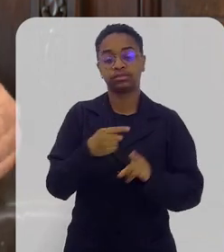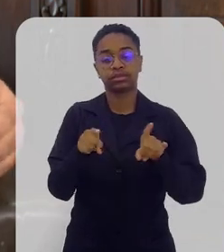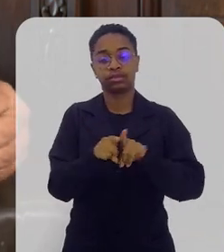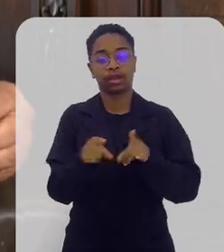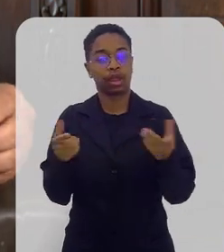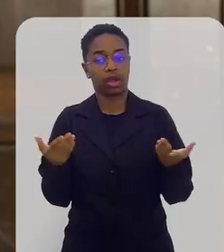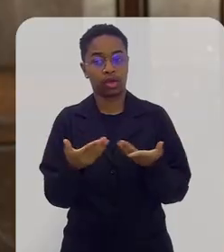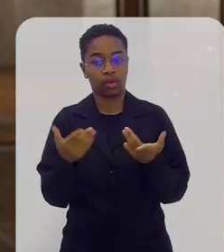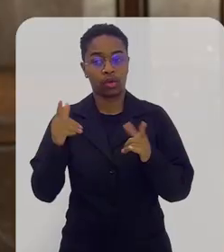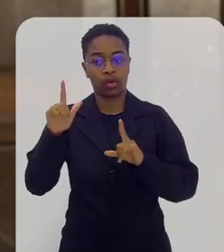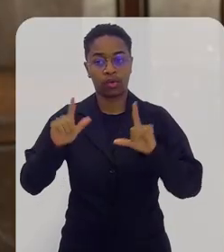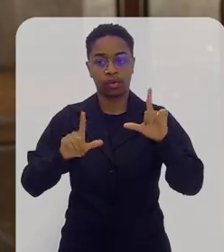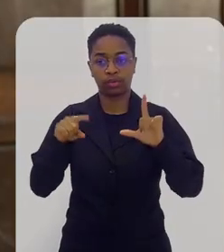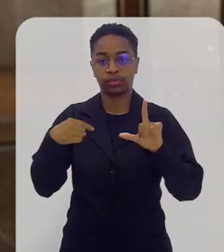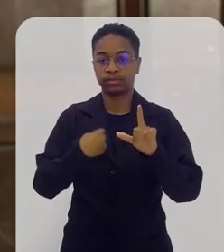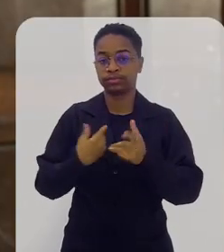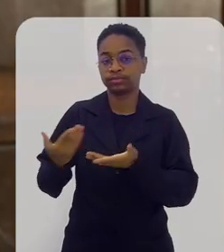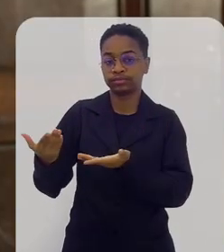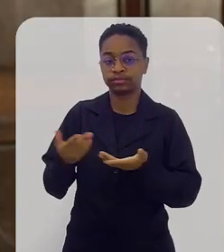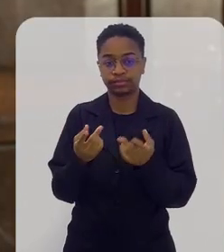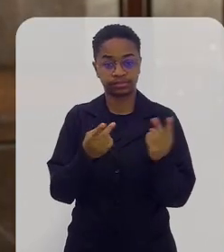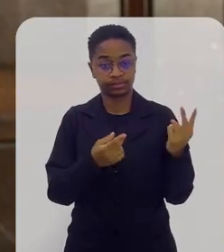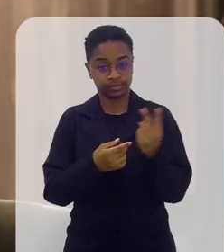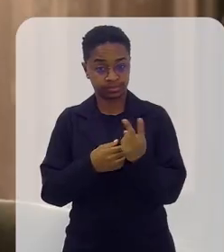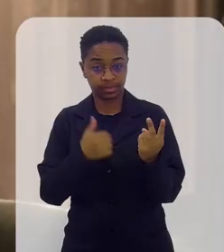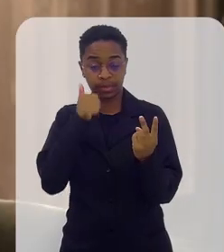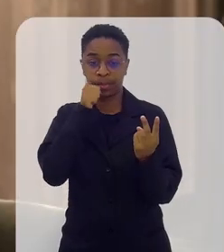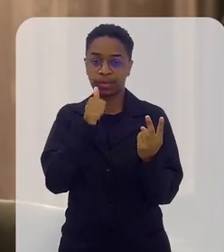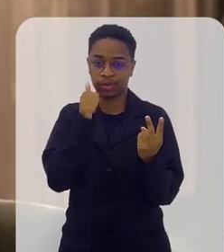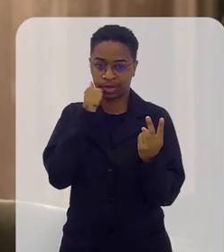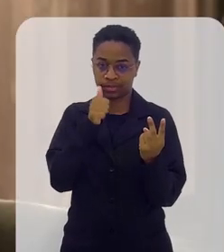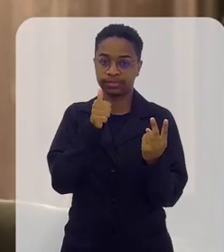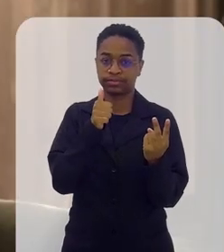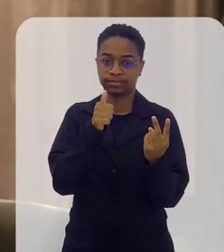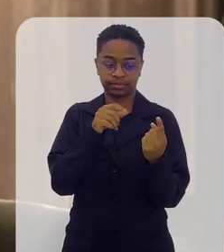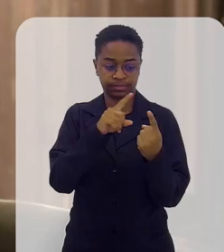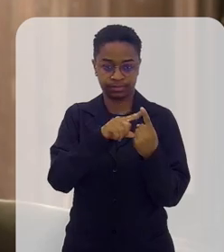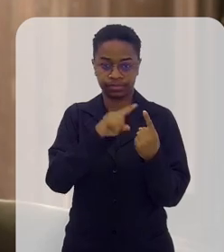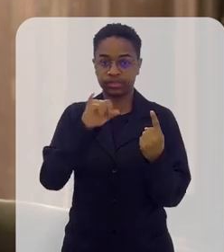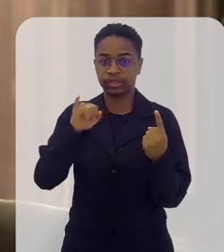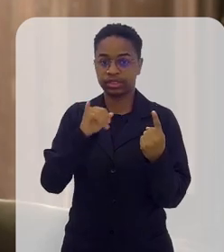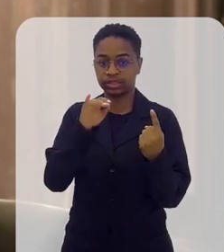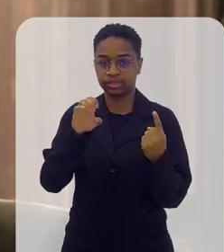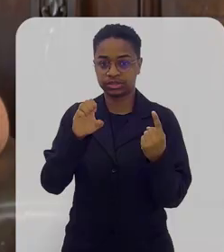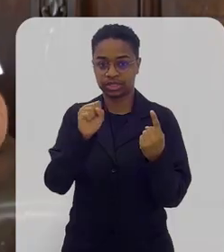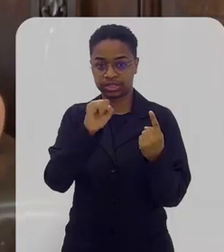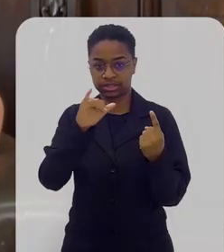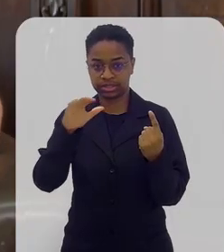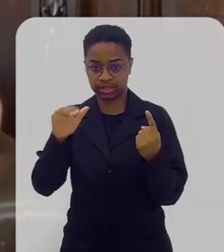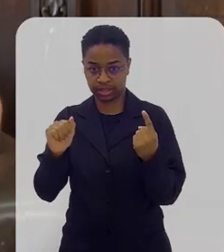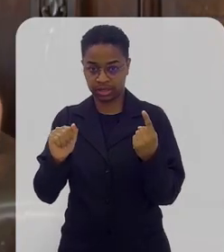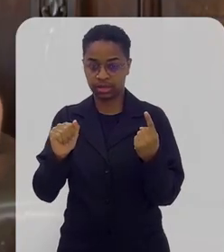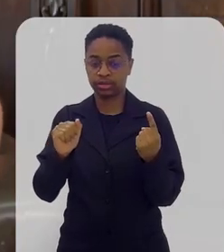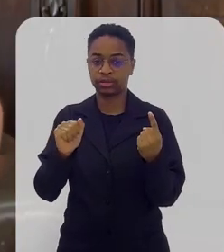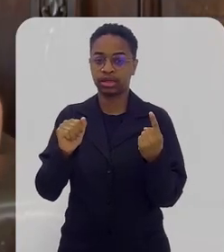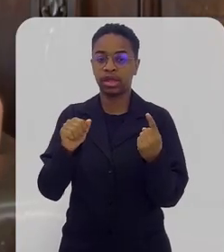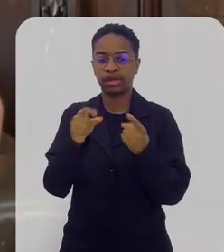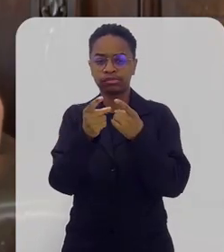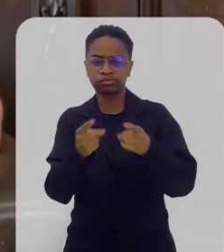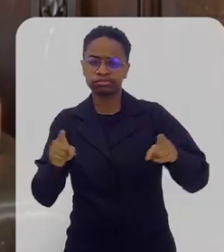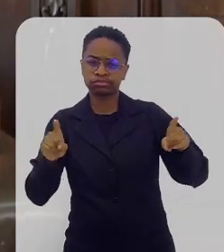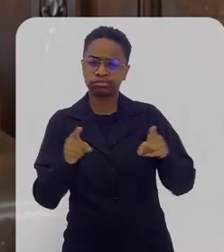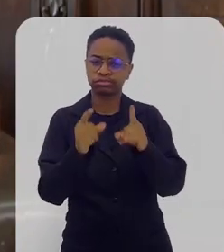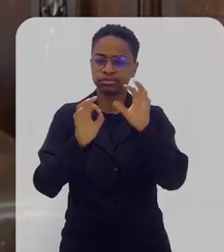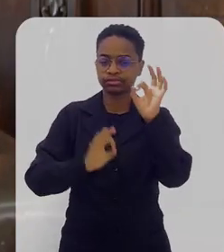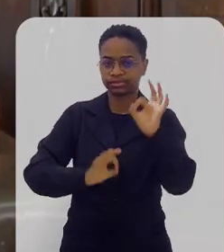programa, vamos receber duas mulheres. Ela, Jéssica Gonçalves, é maestriza.